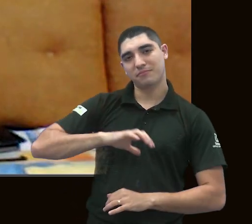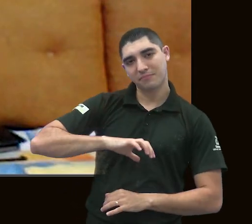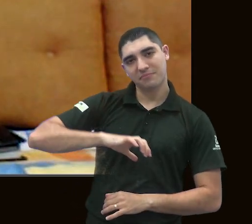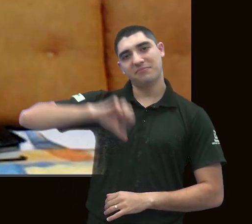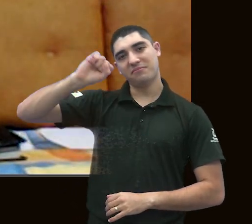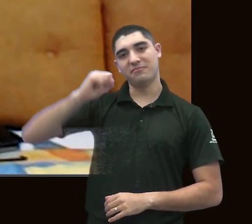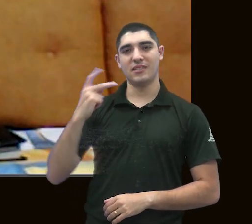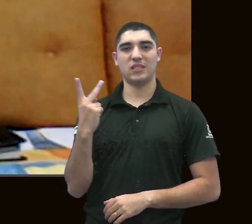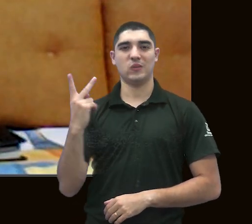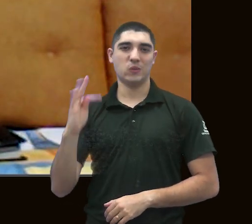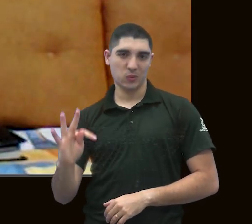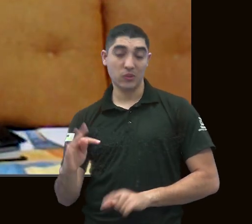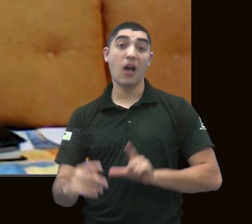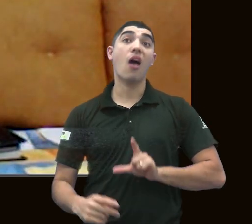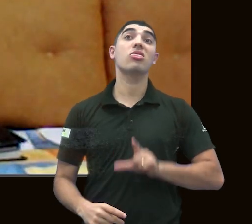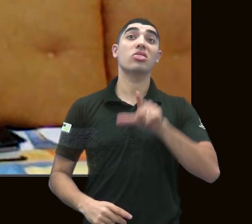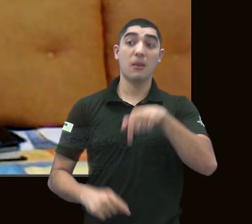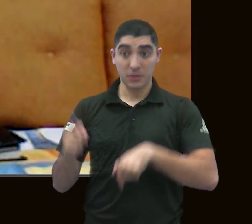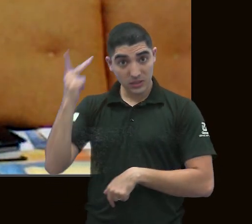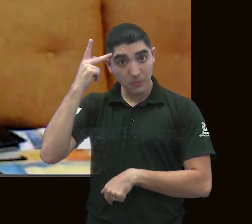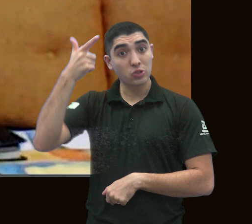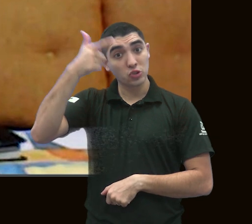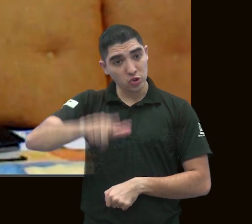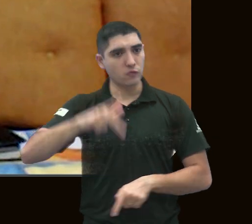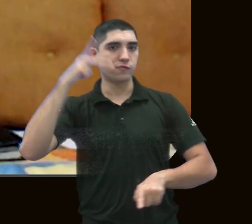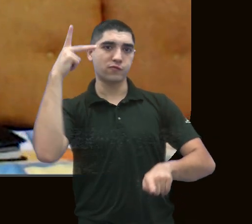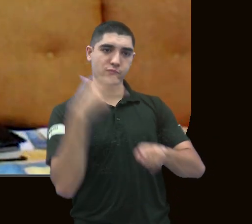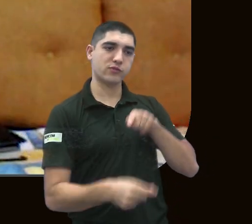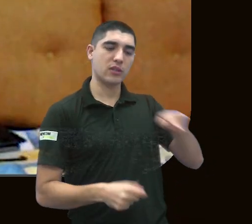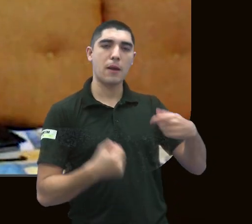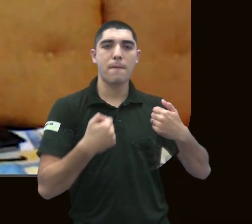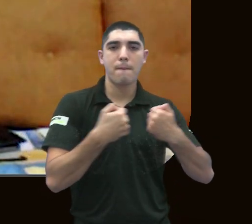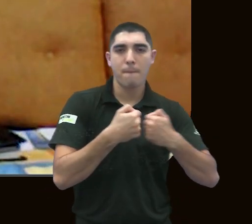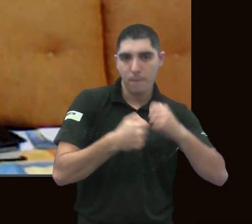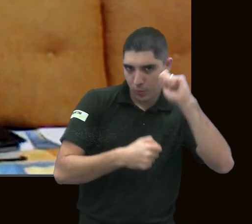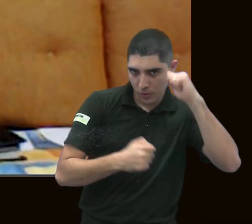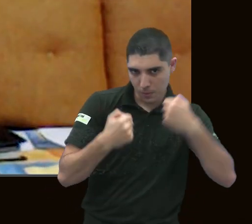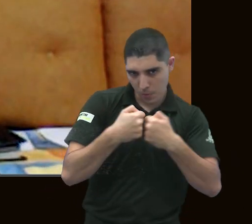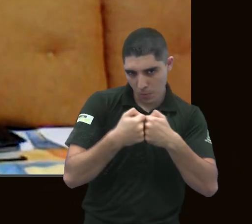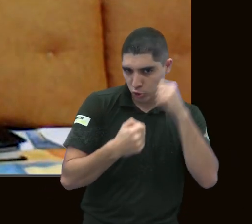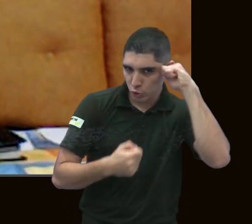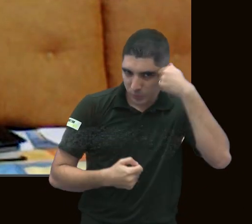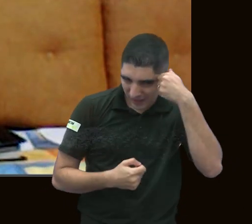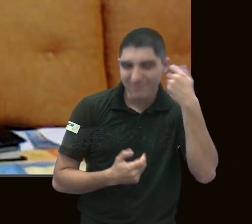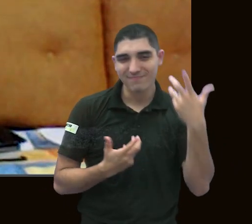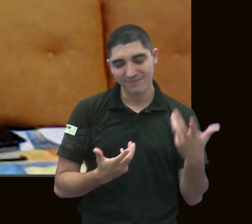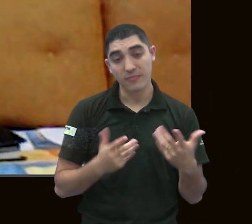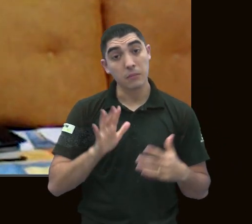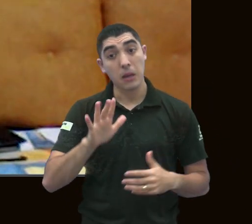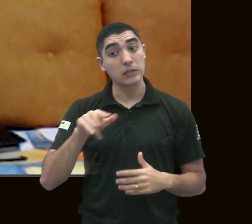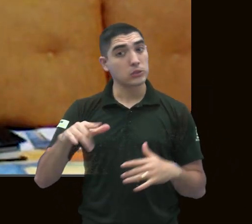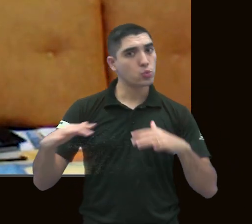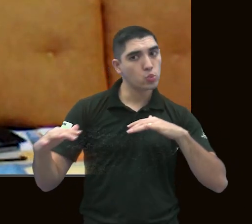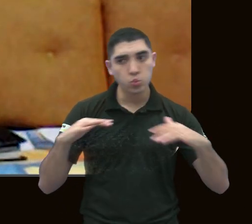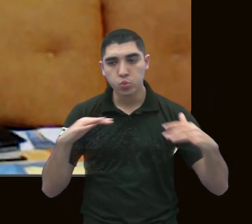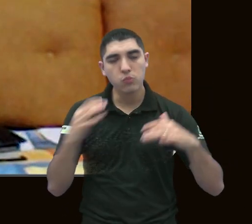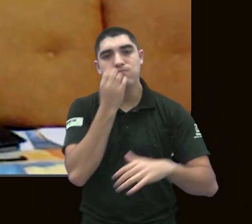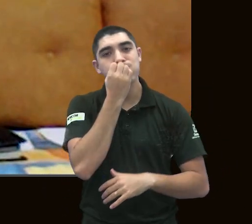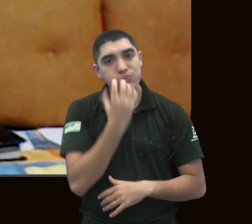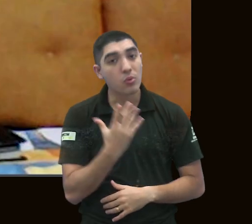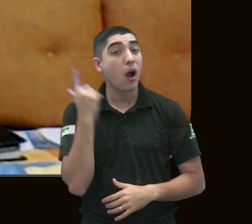São Paulo acabou ganhando o segundo turno e depois foi campeão em cima da Ponte Preta. Mas a campanha foi